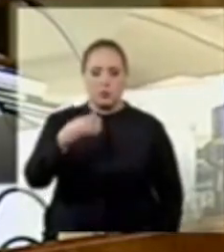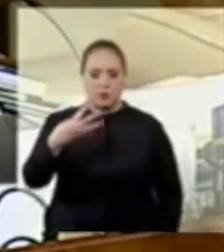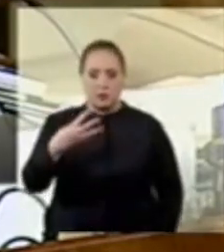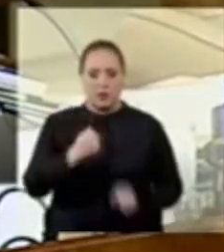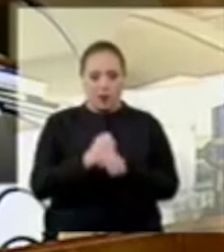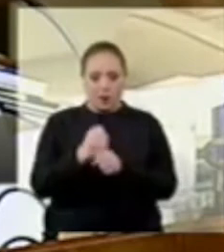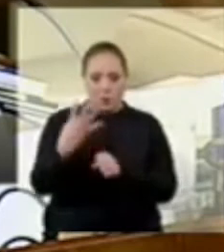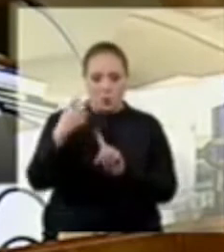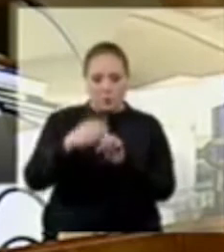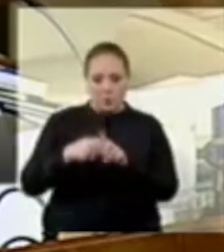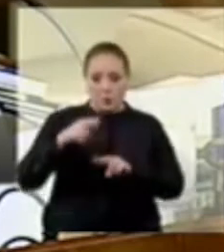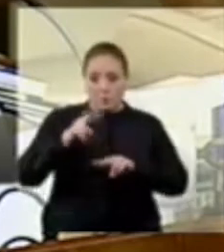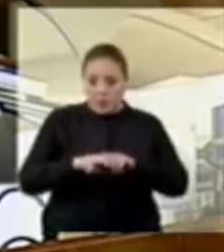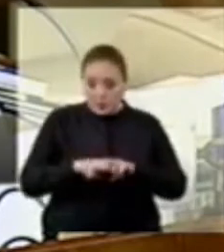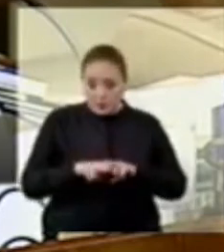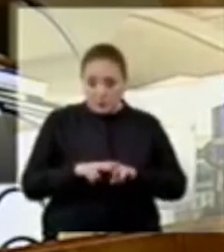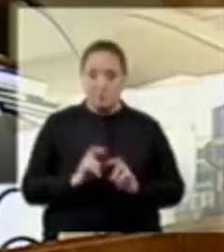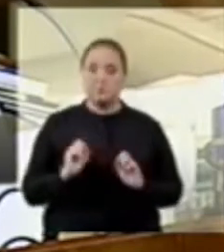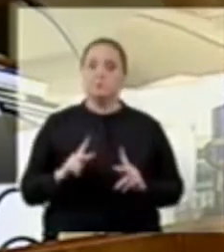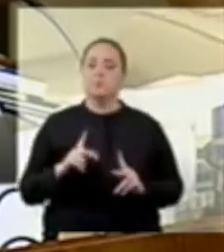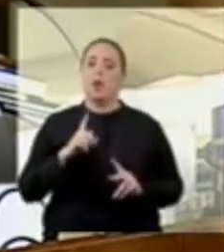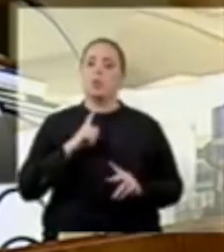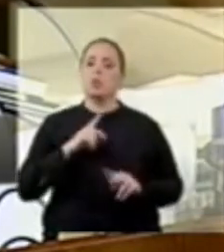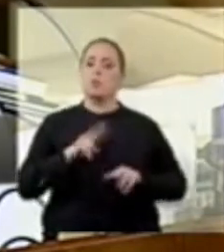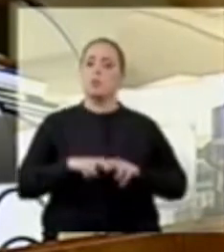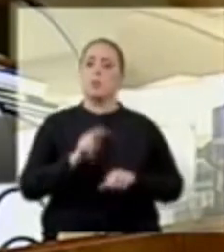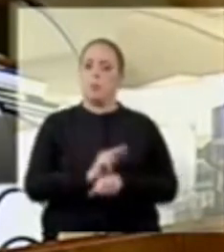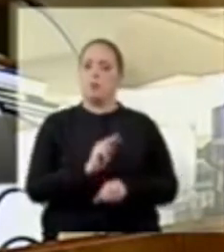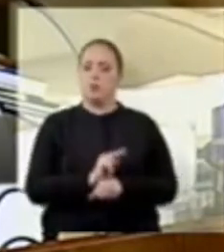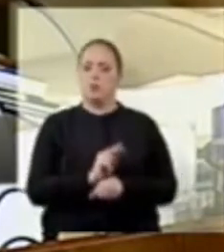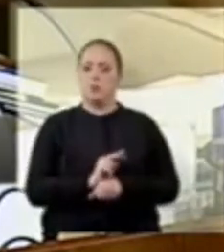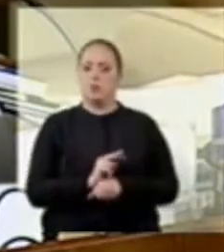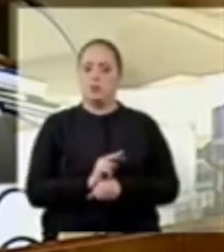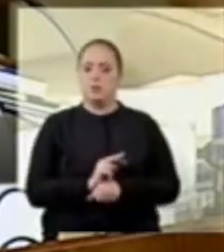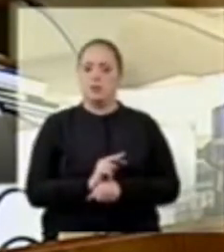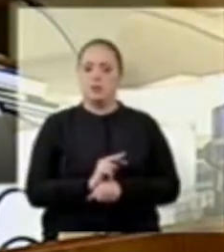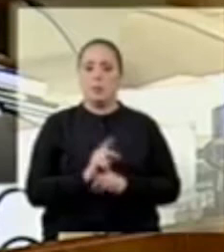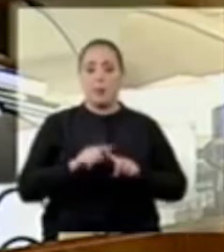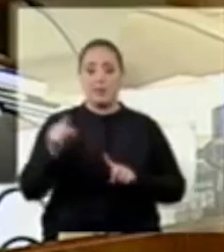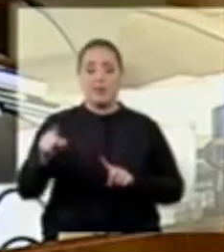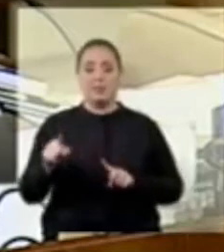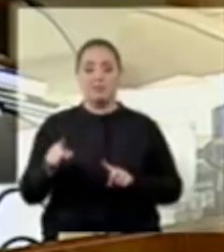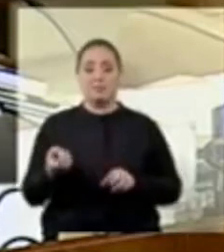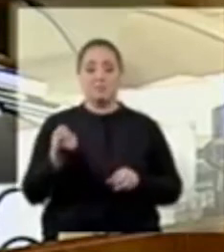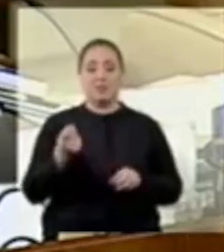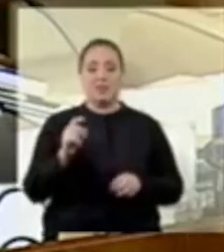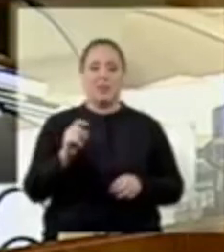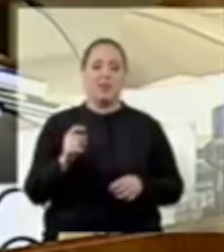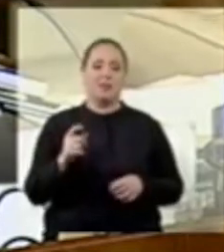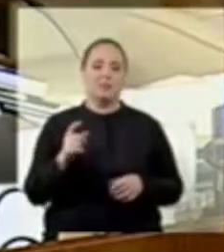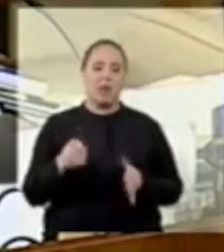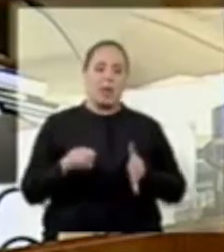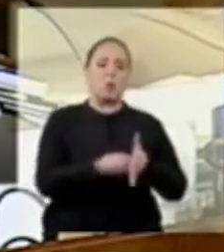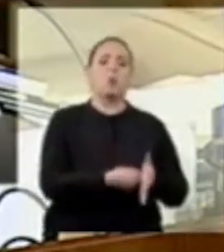reclusão e aí se deu a prisão preventiva finalmente ele recorreu da decisão eo recurso